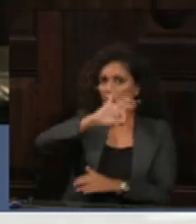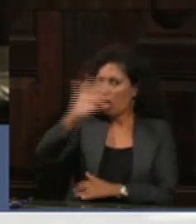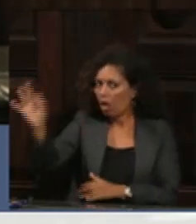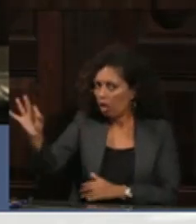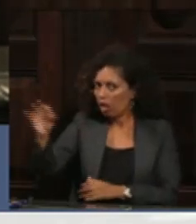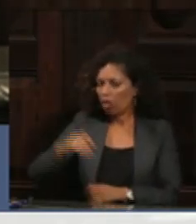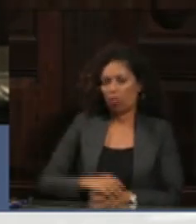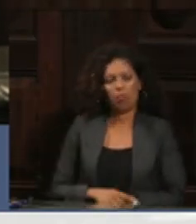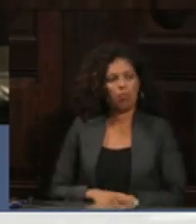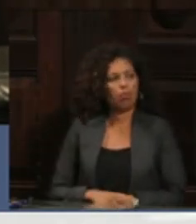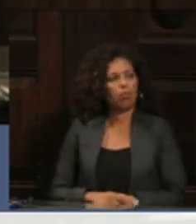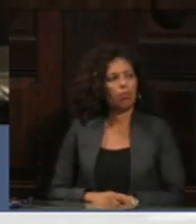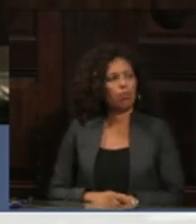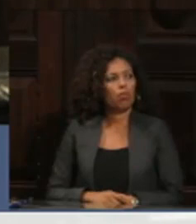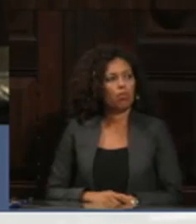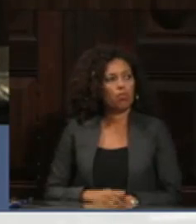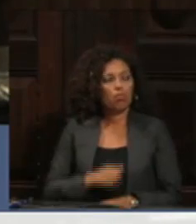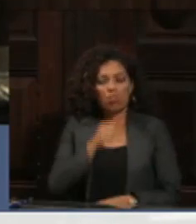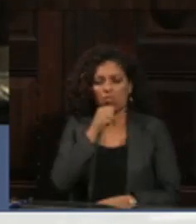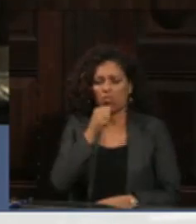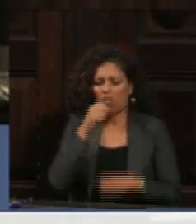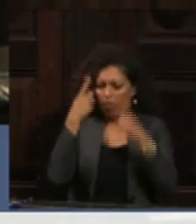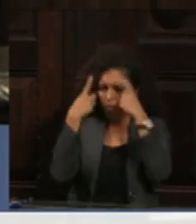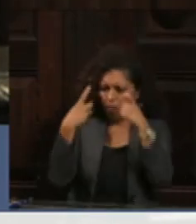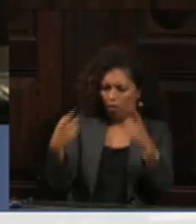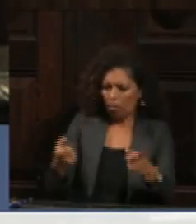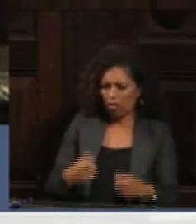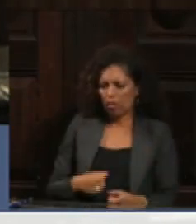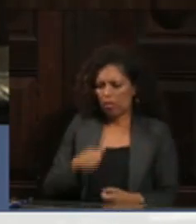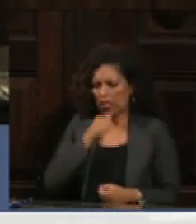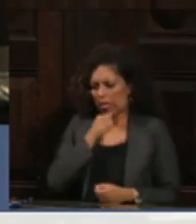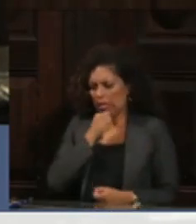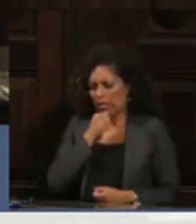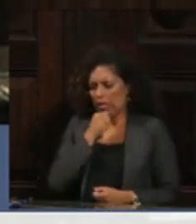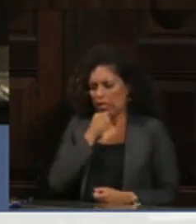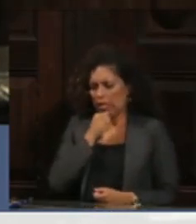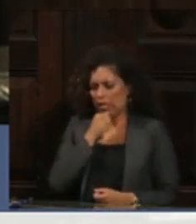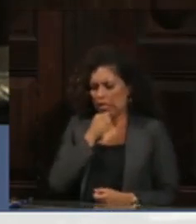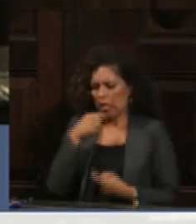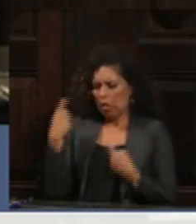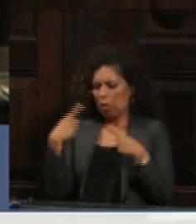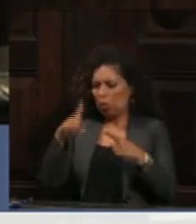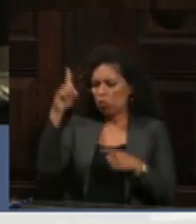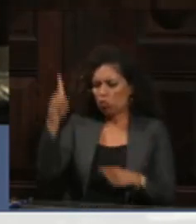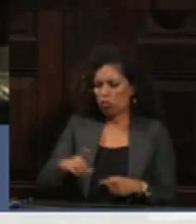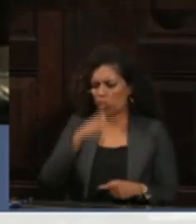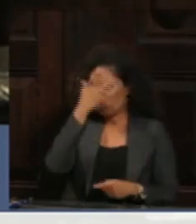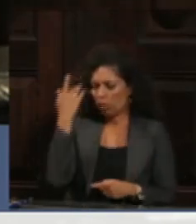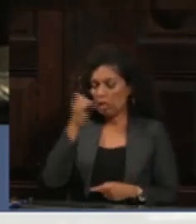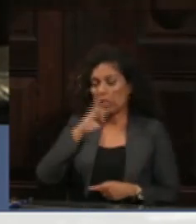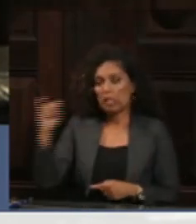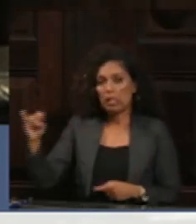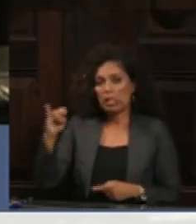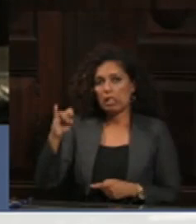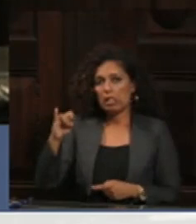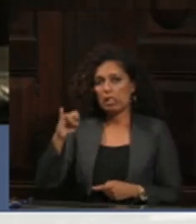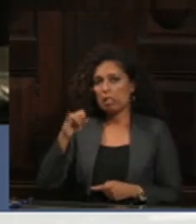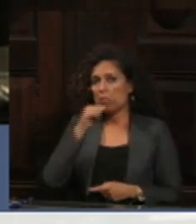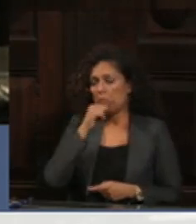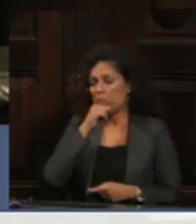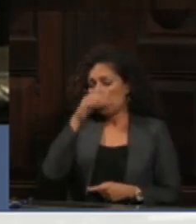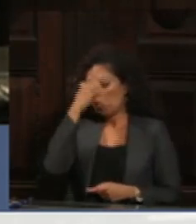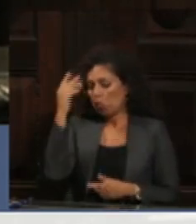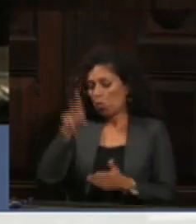aula, sem violação de direito de ninguém e sem deixar corpos no chão.